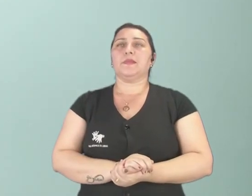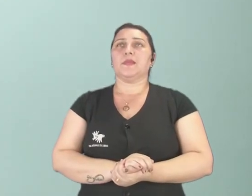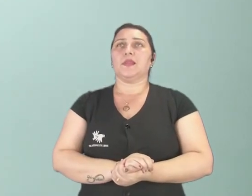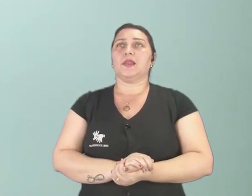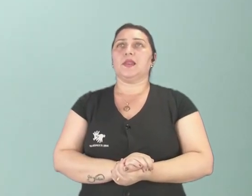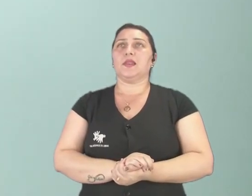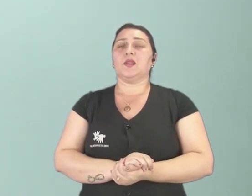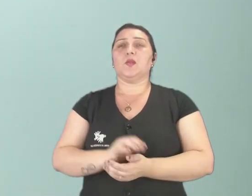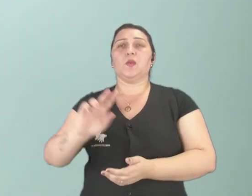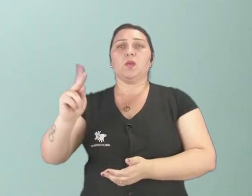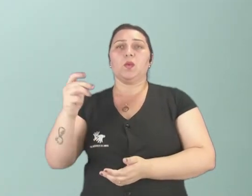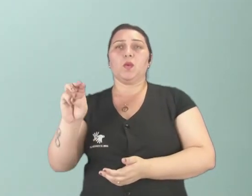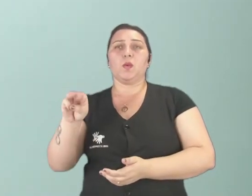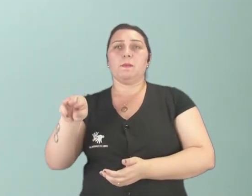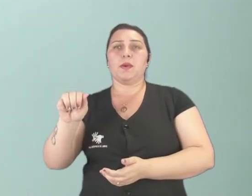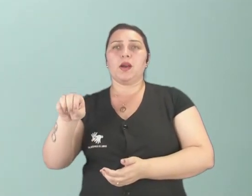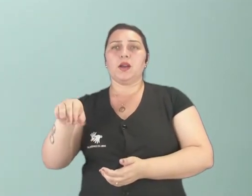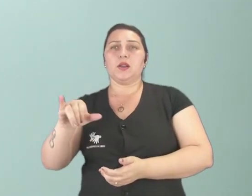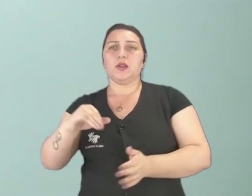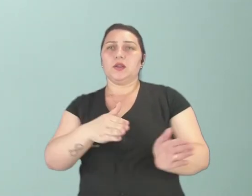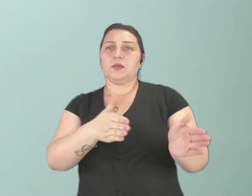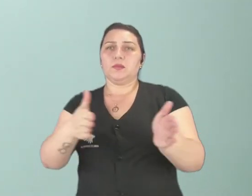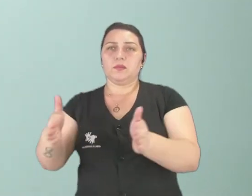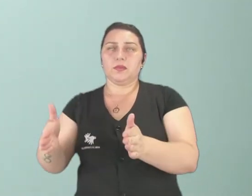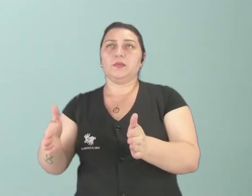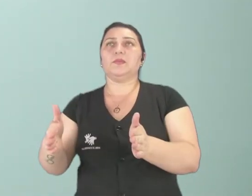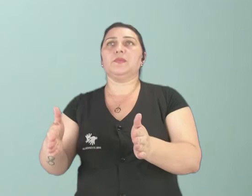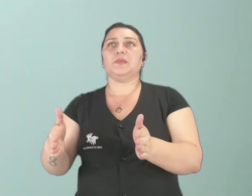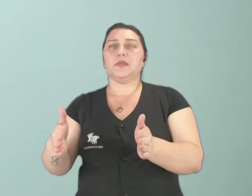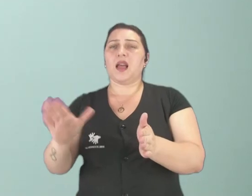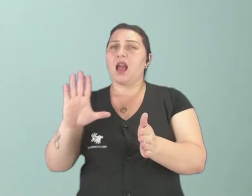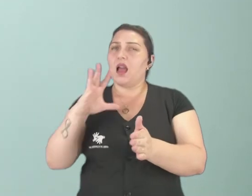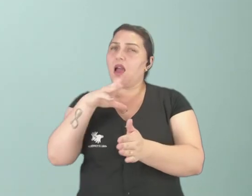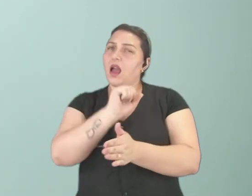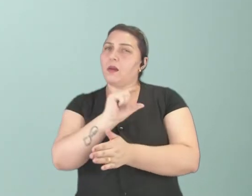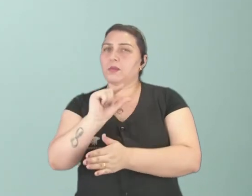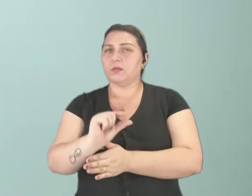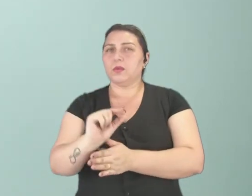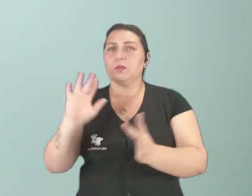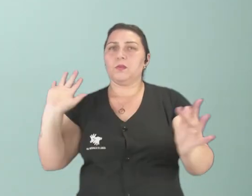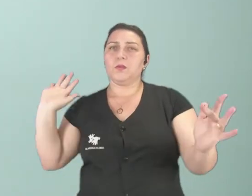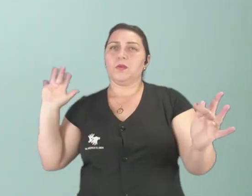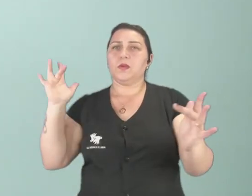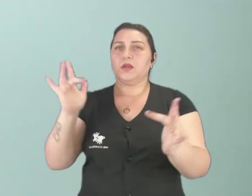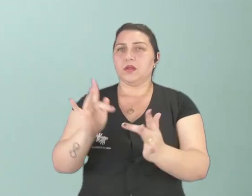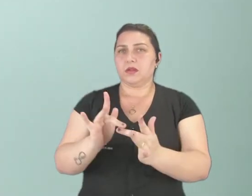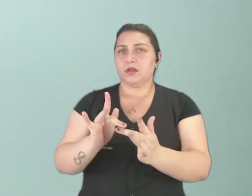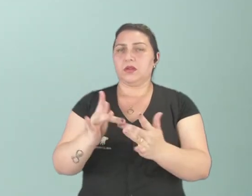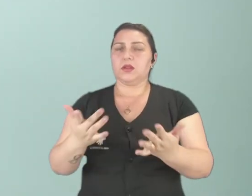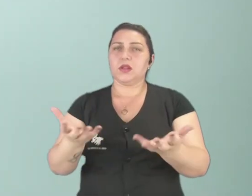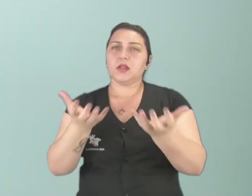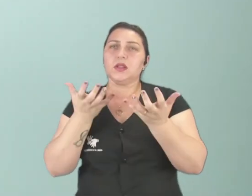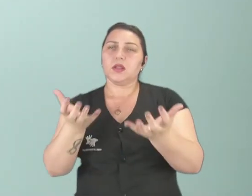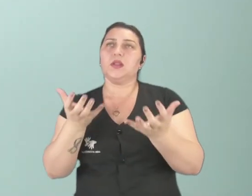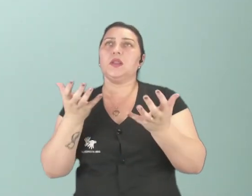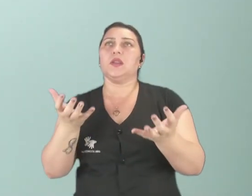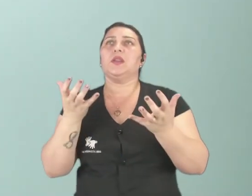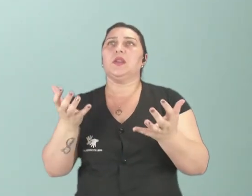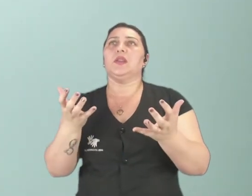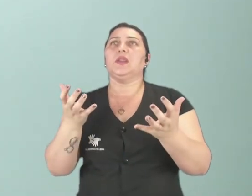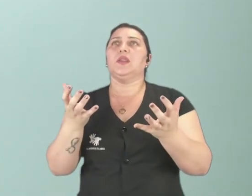no humanismo, que foi uma transição assim pouco rápida para o classicismo, eles queriam